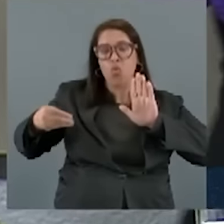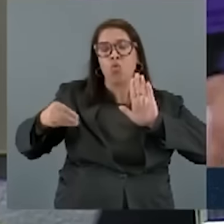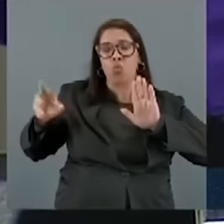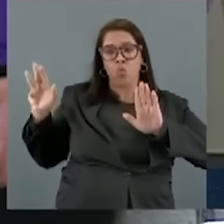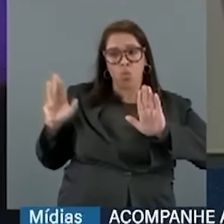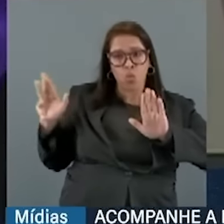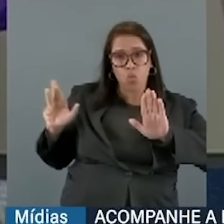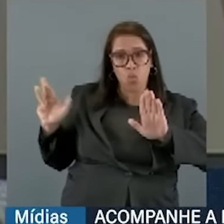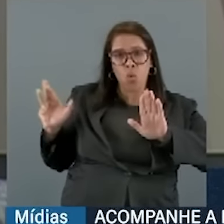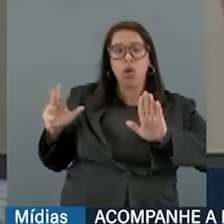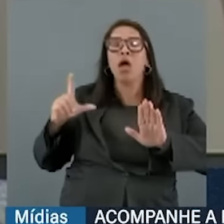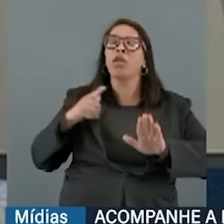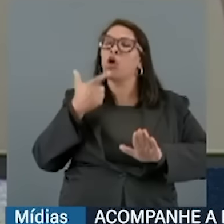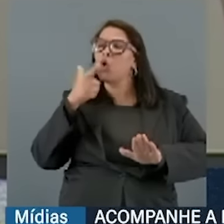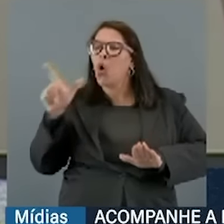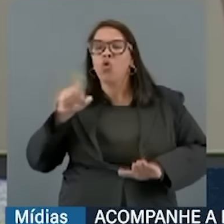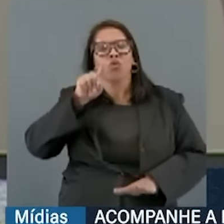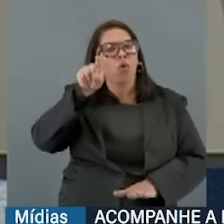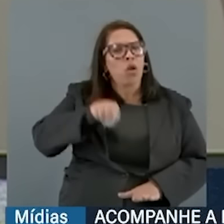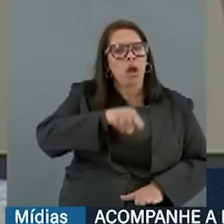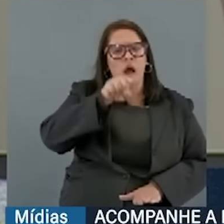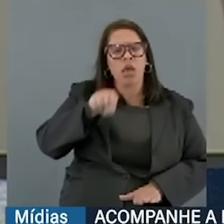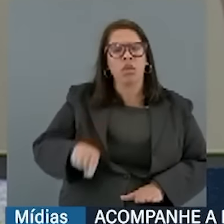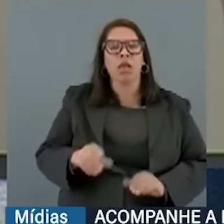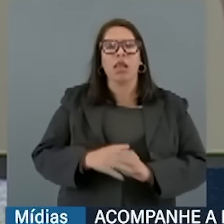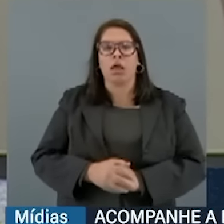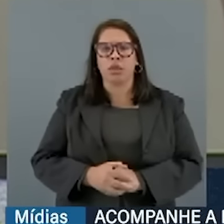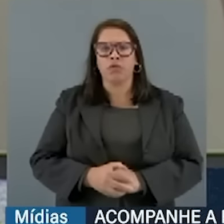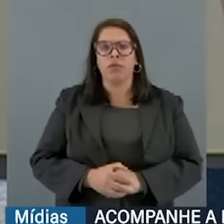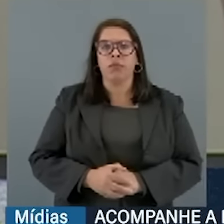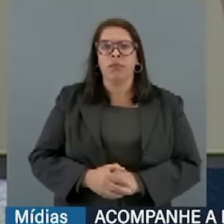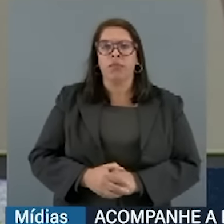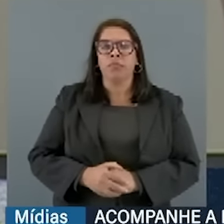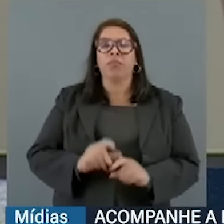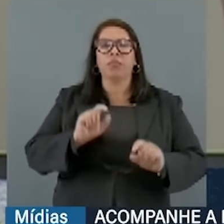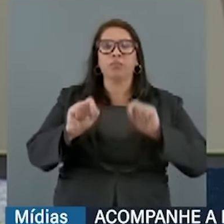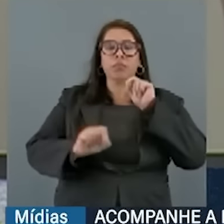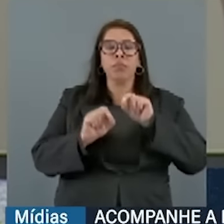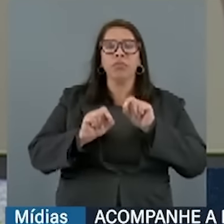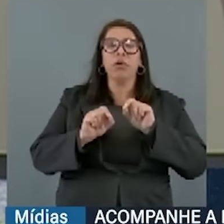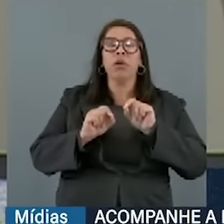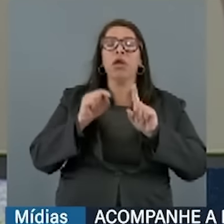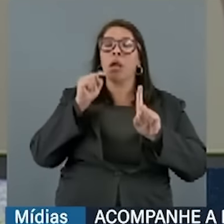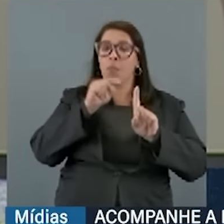por uma falha estrutural e o que indica que